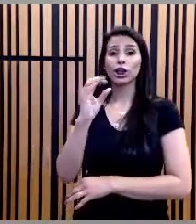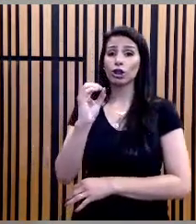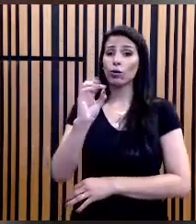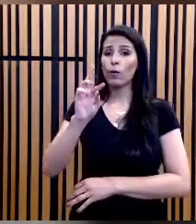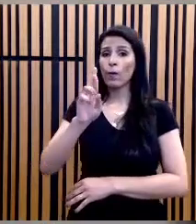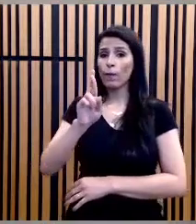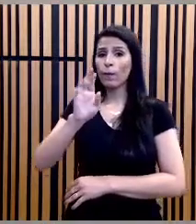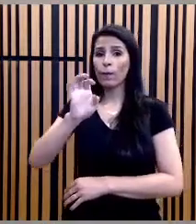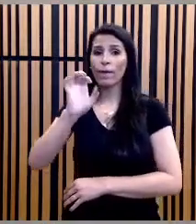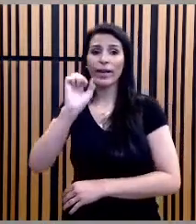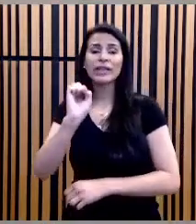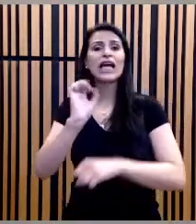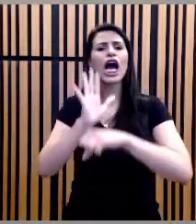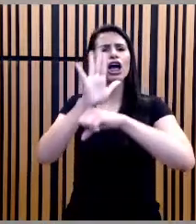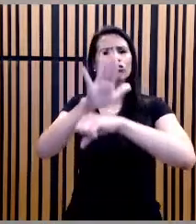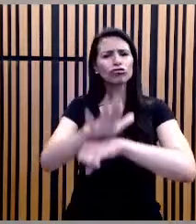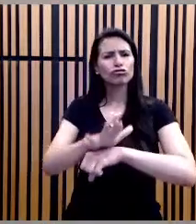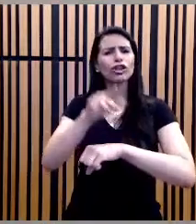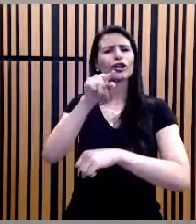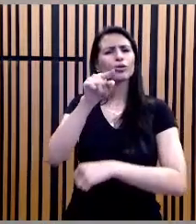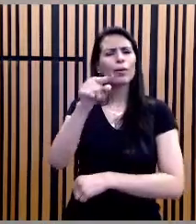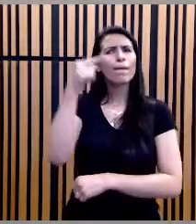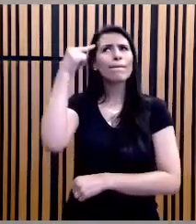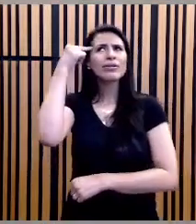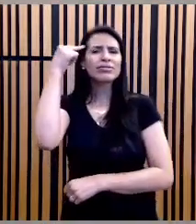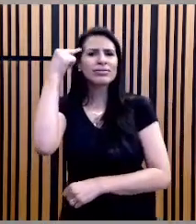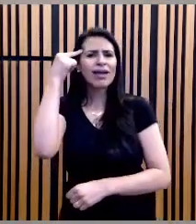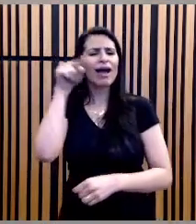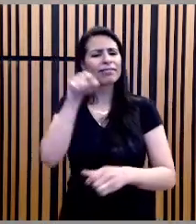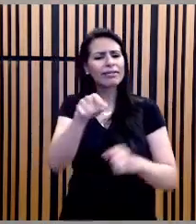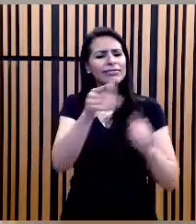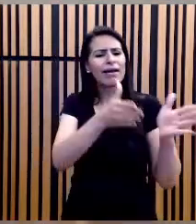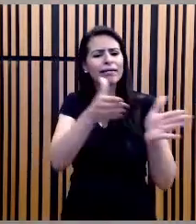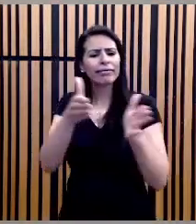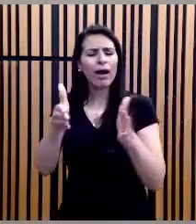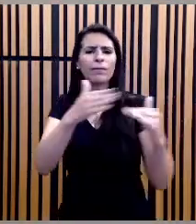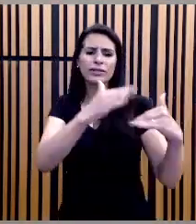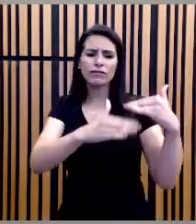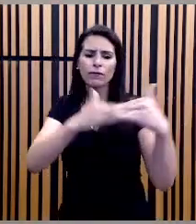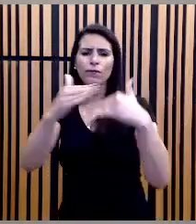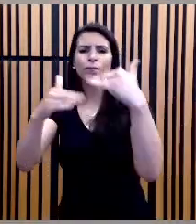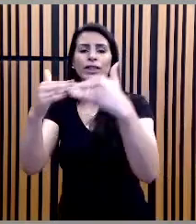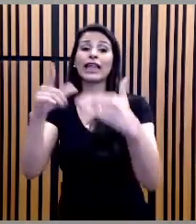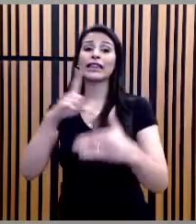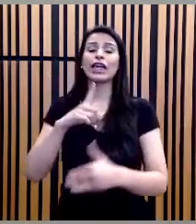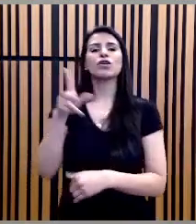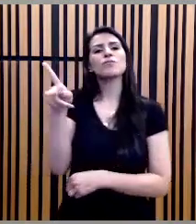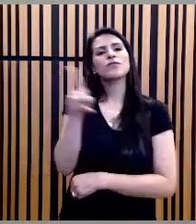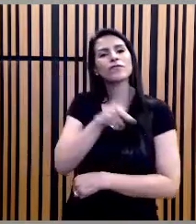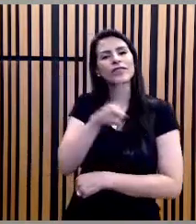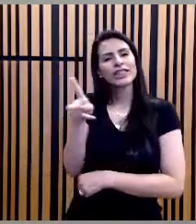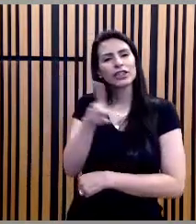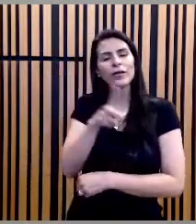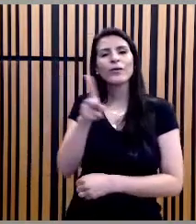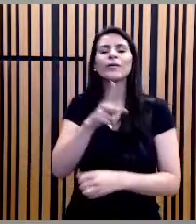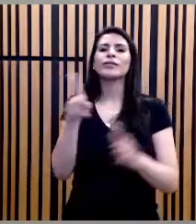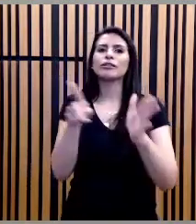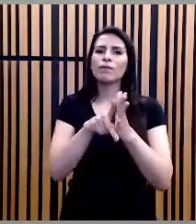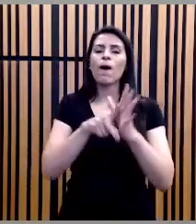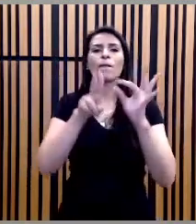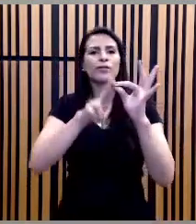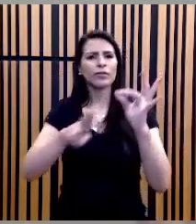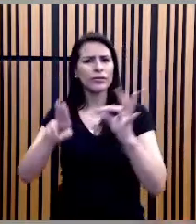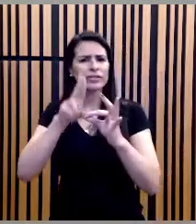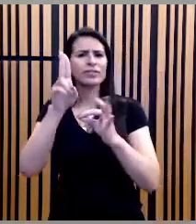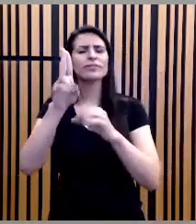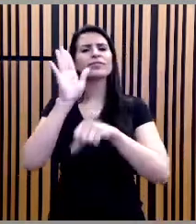ideia em várias etapas aí do desenvolvimento. Tu vai ter professores da Unisinos envolvidos, te ajudando aí como